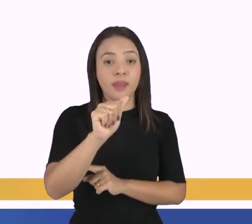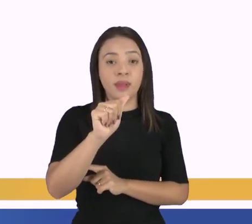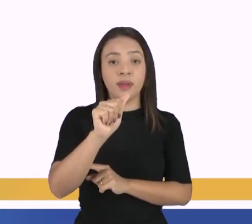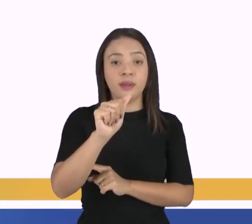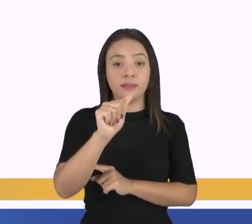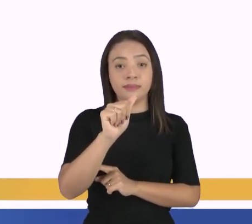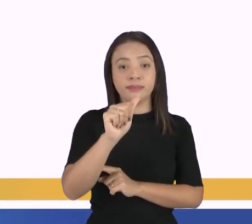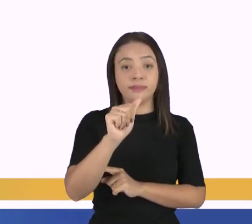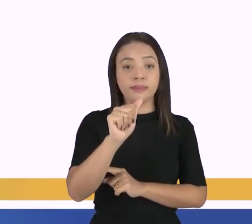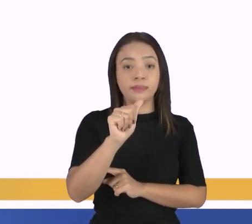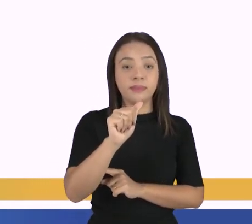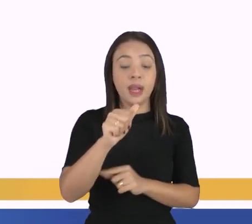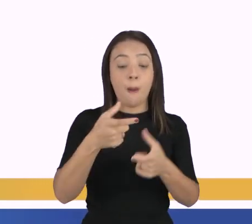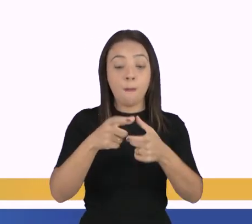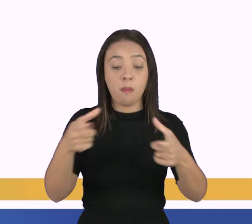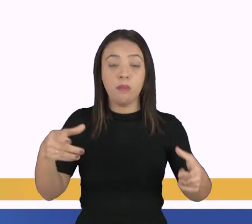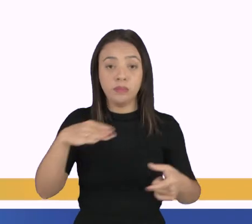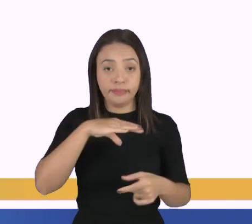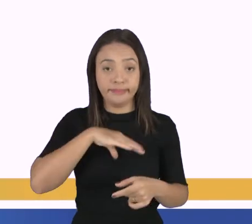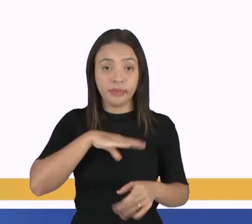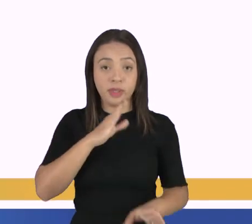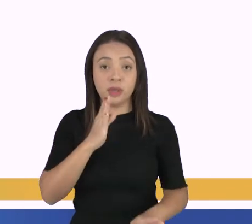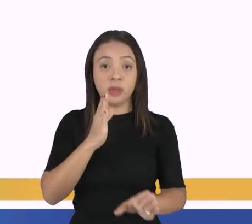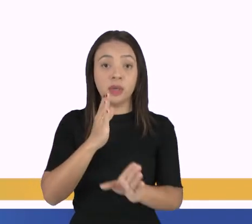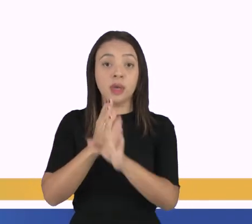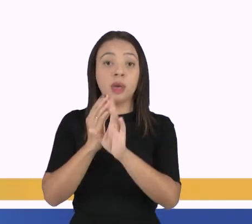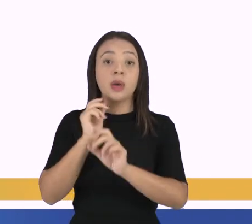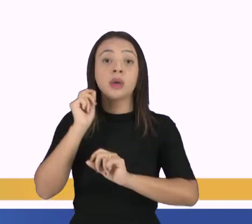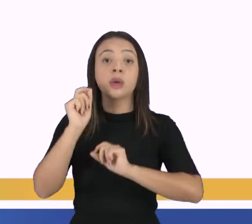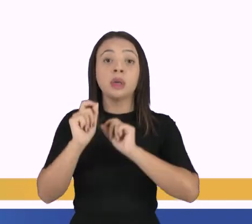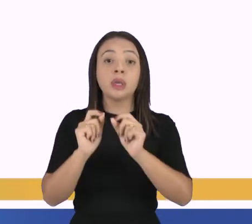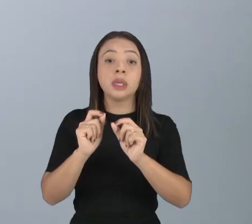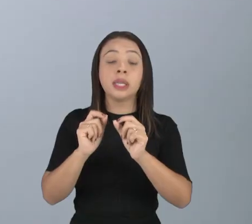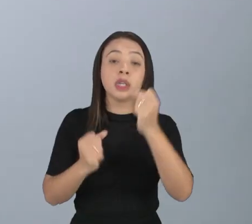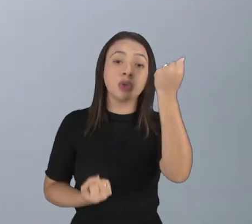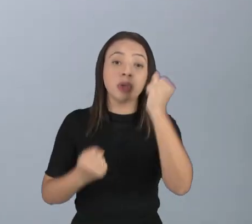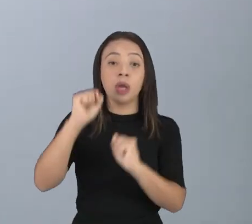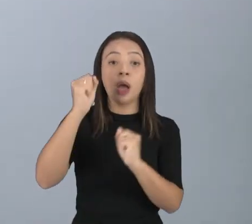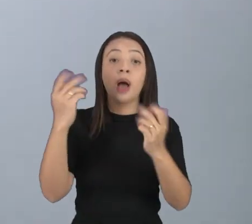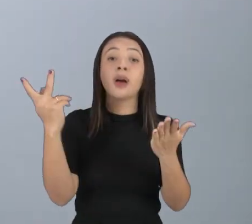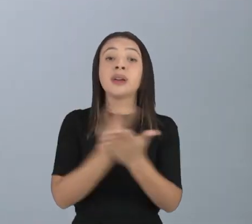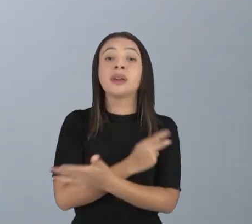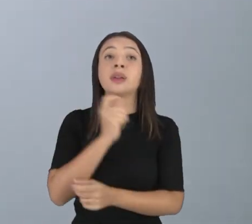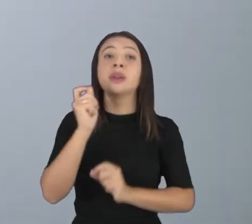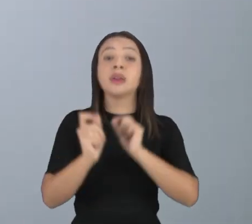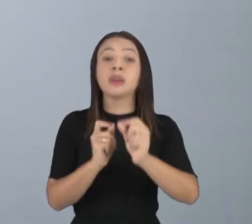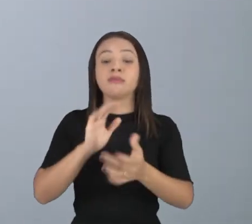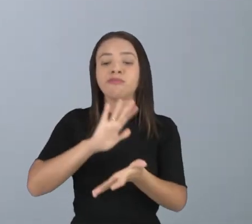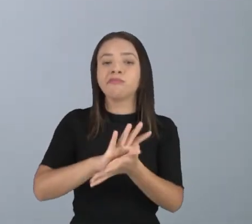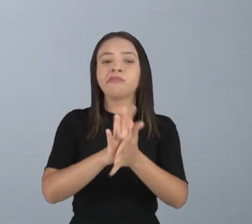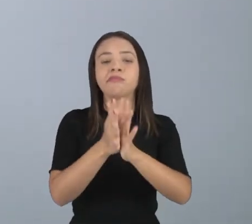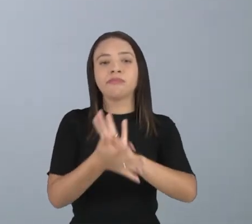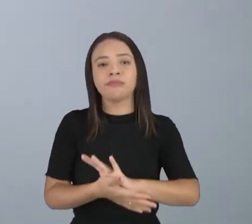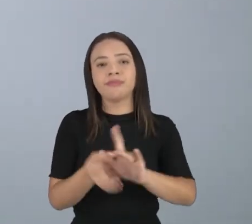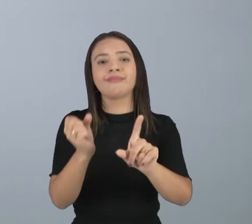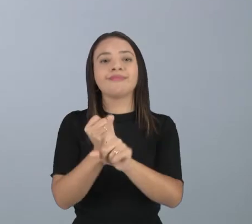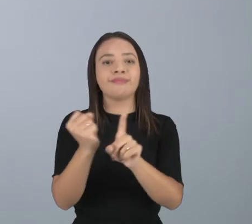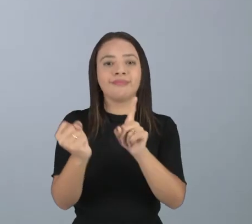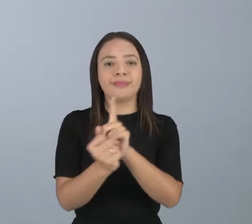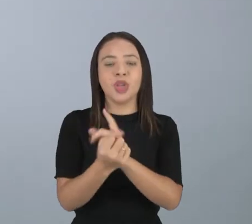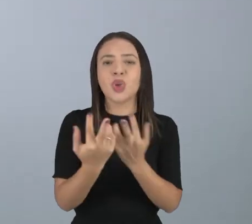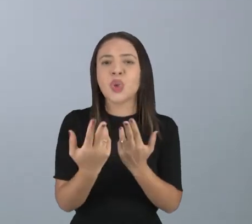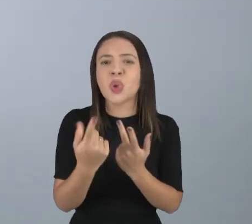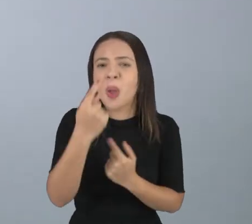industrialização e crescimento das cidades foi a discriminação social. Como nós observamos naquela charge, né,